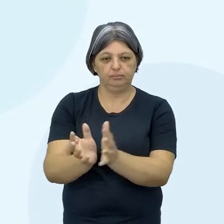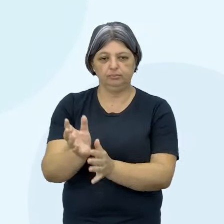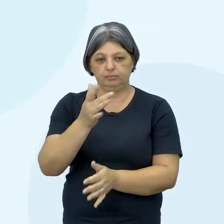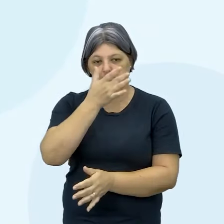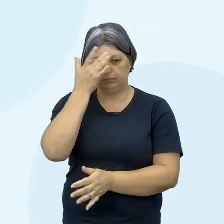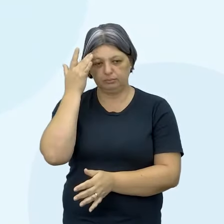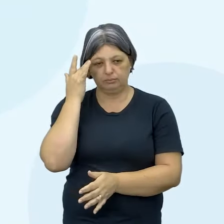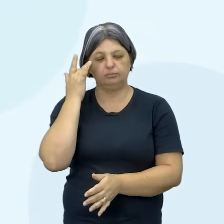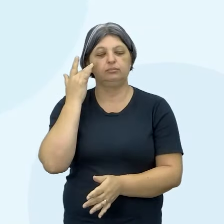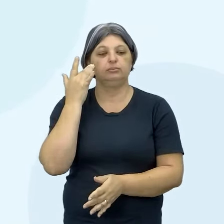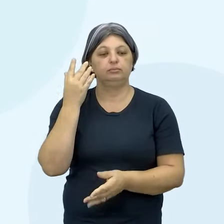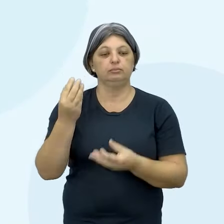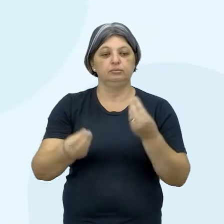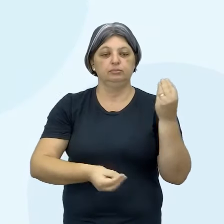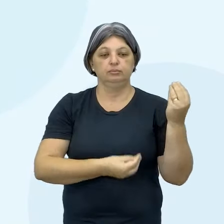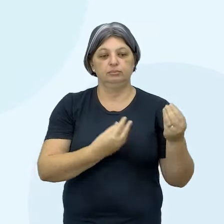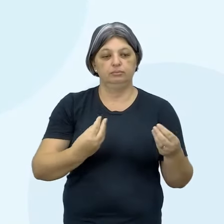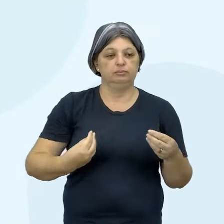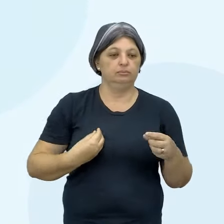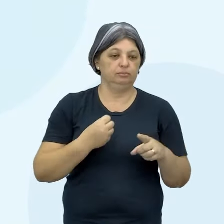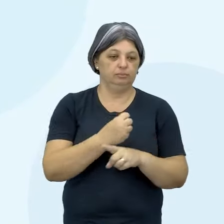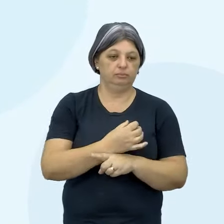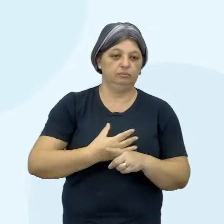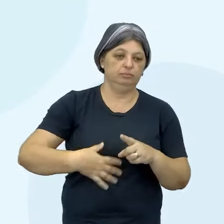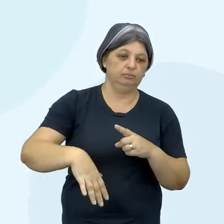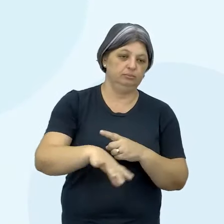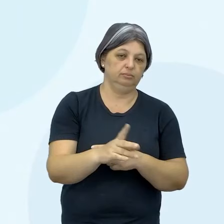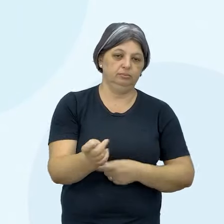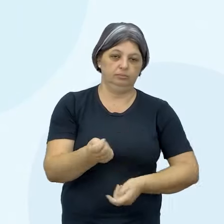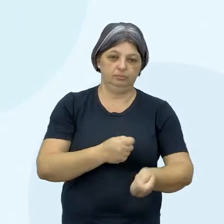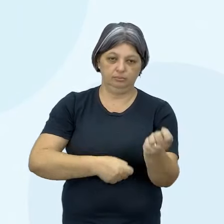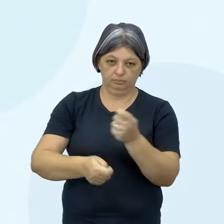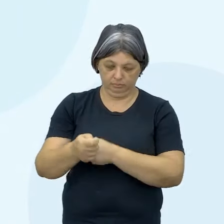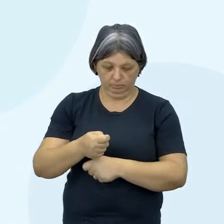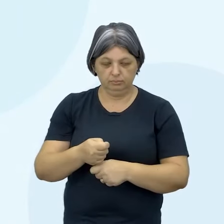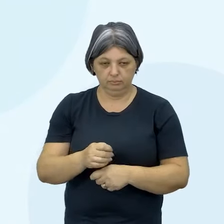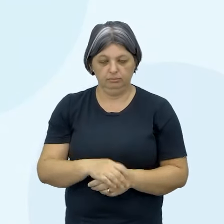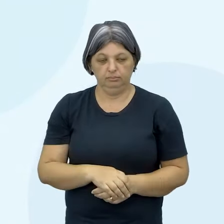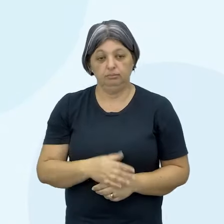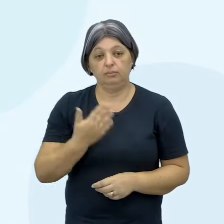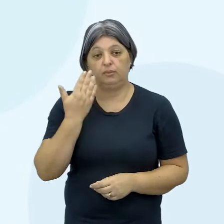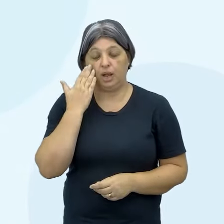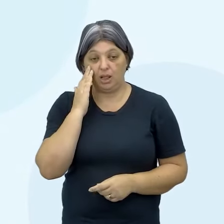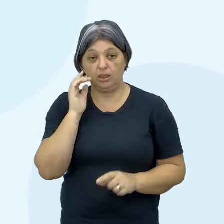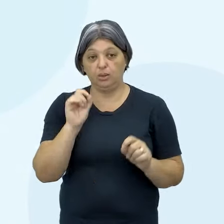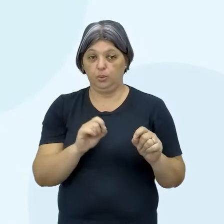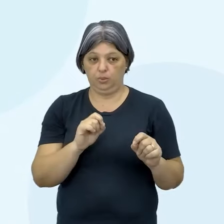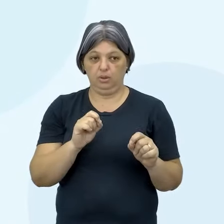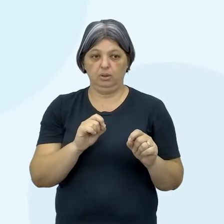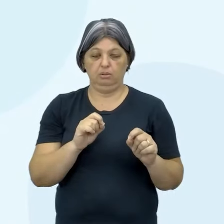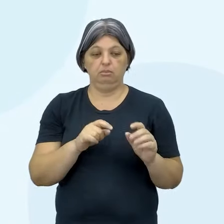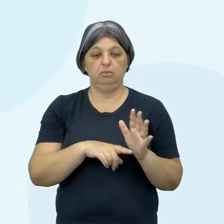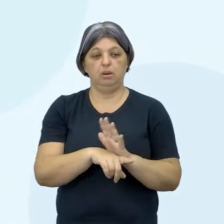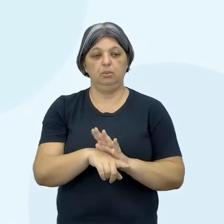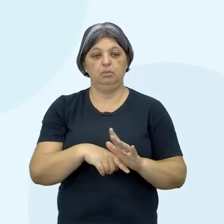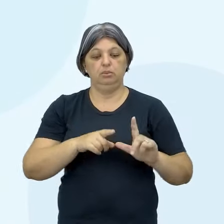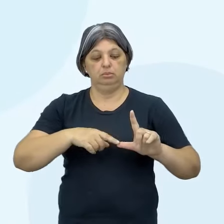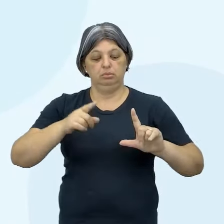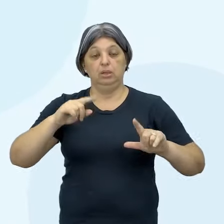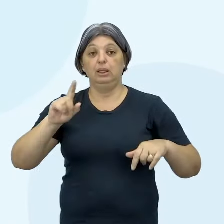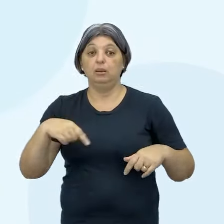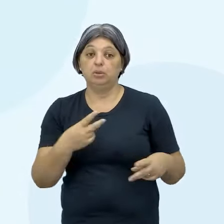sua condição socioeconômica, né? Observa que faz sentido eles primeiro entenderem aí os índices para eles conseguirem